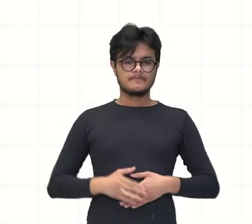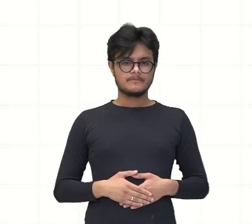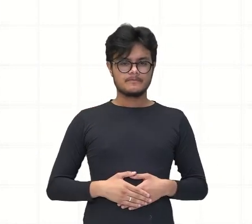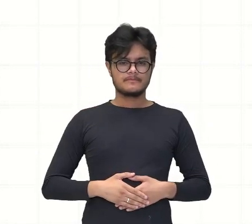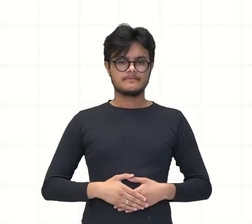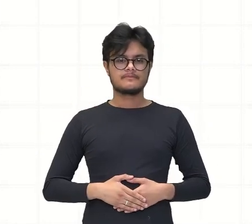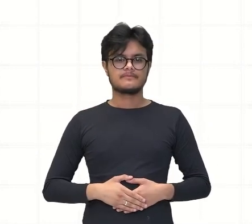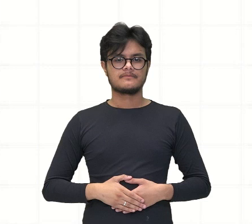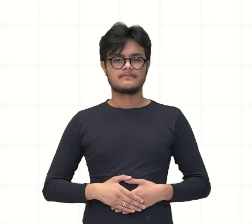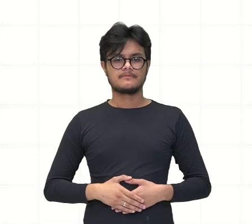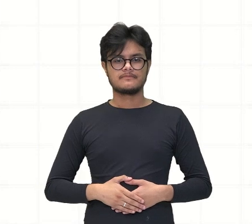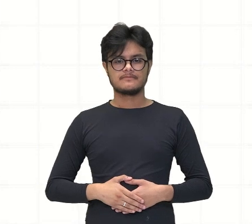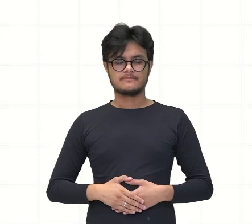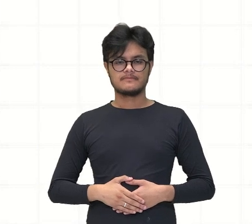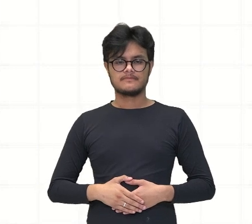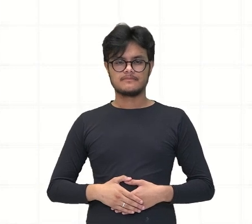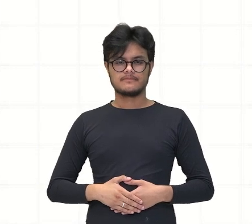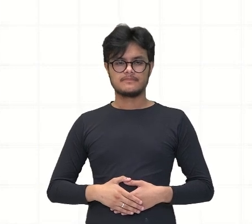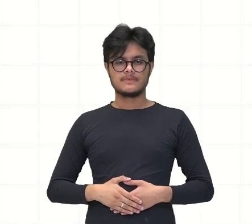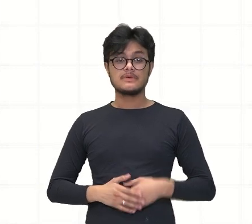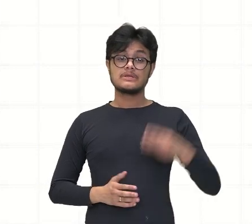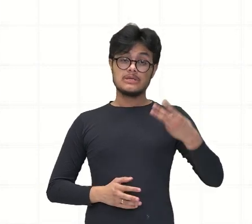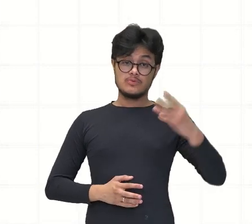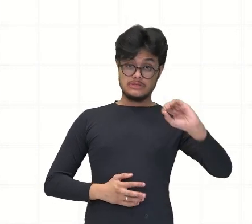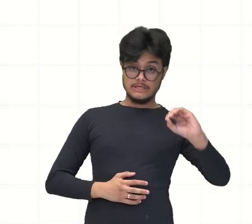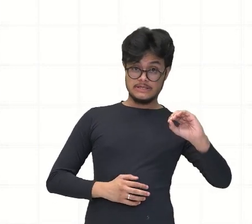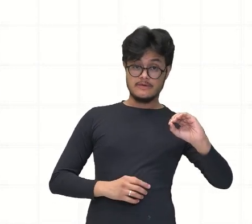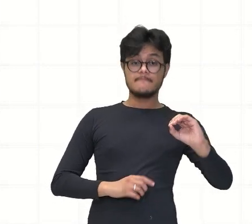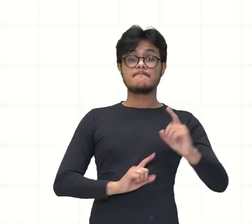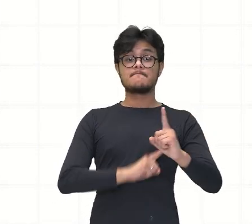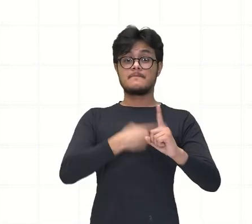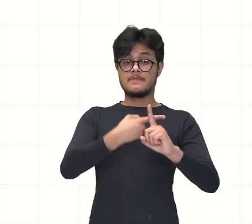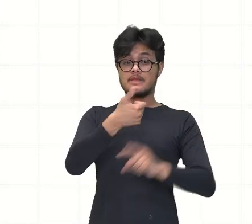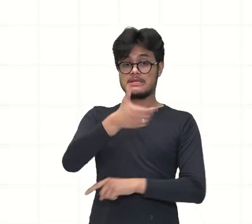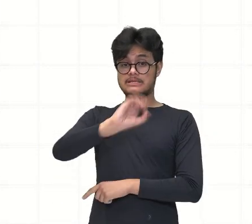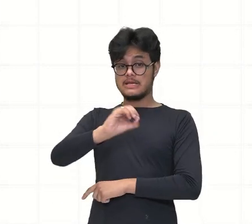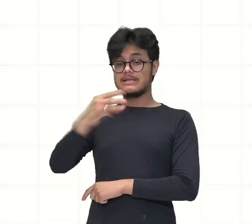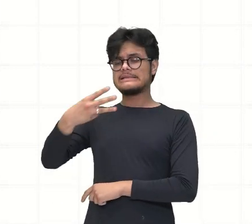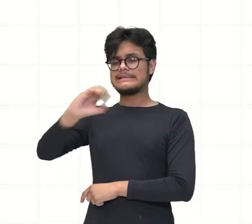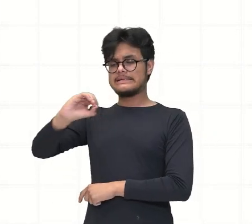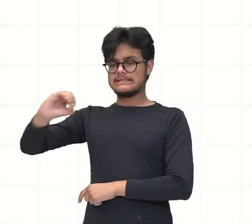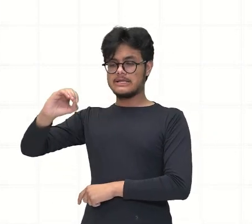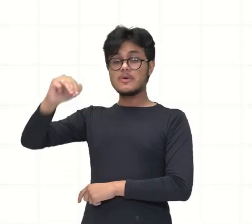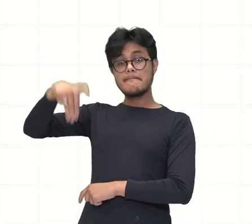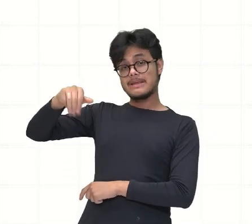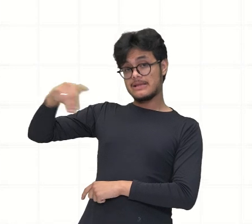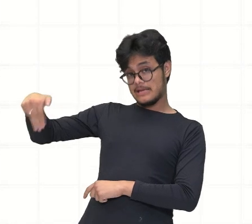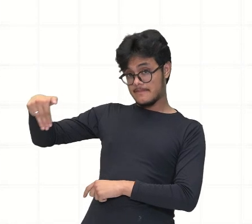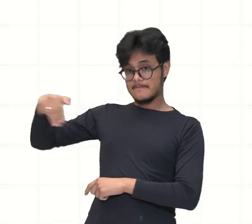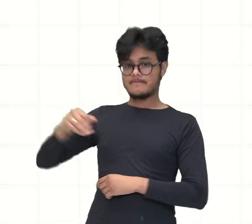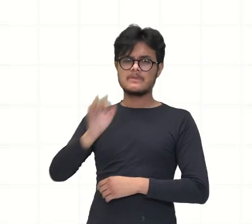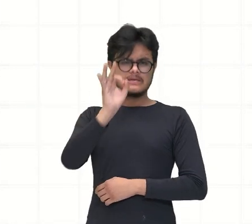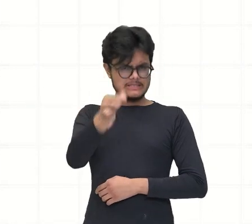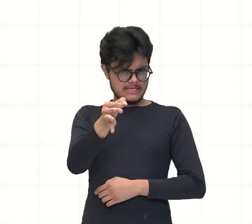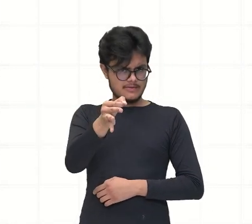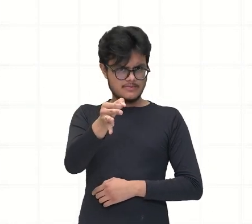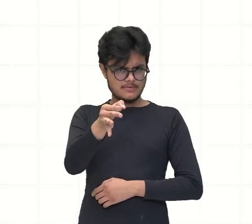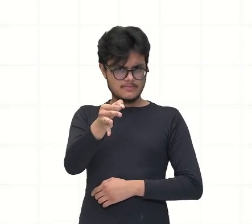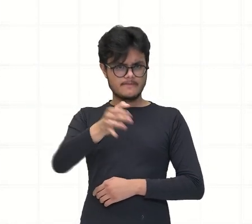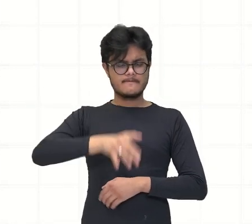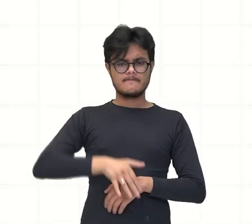Então, 30 centímetros equivale a 300 milímetros. Até aí, tudo